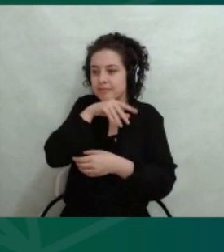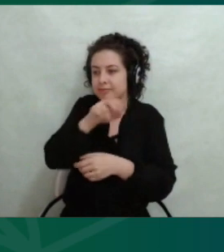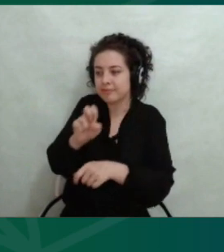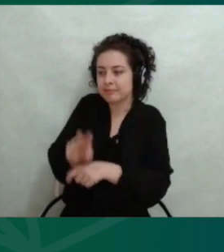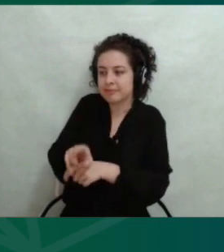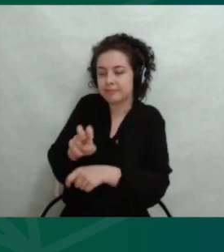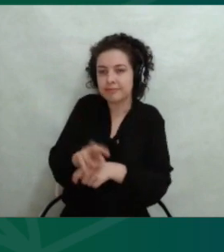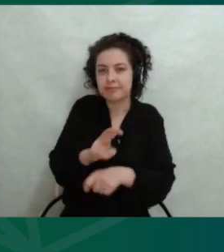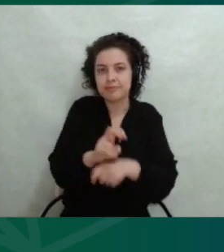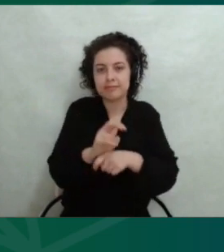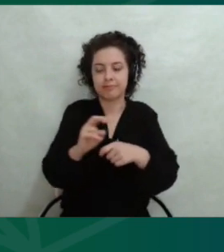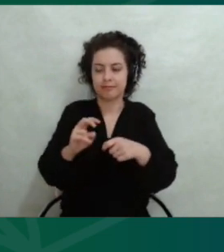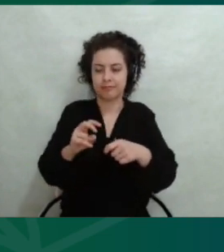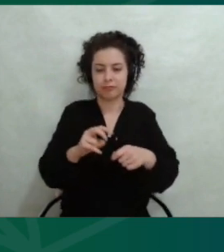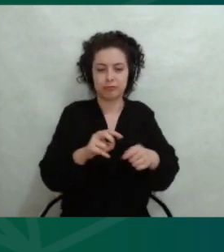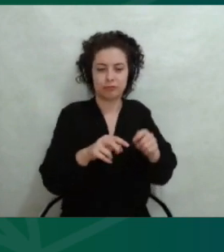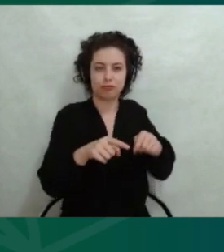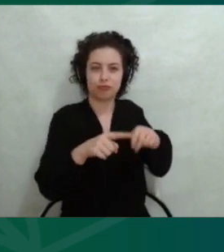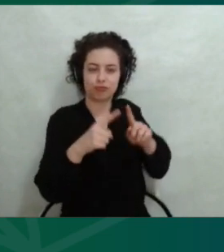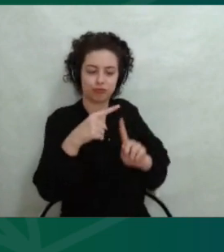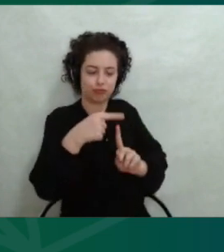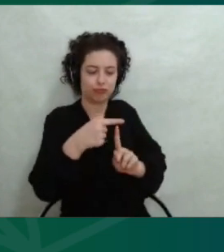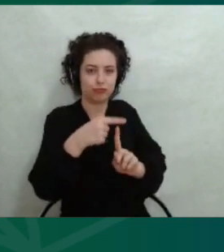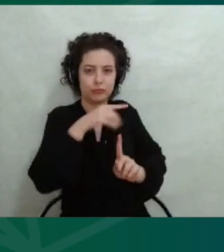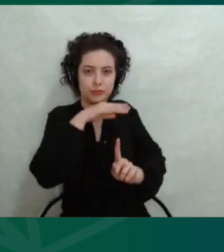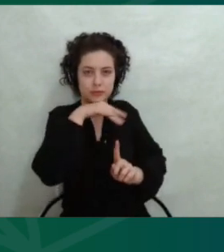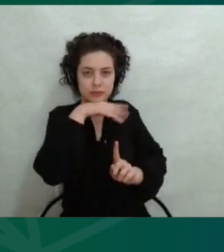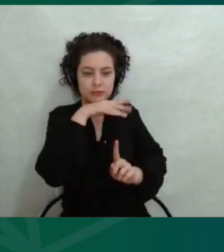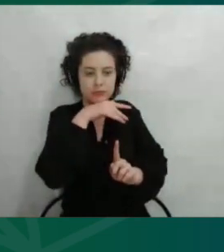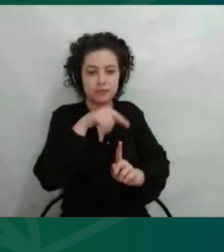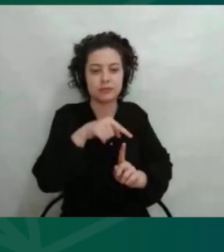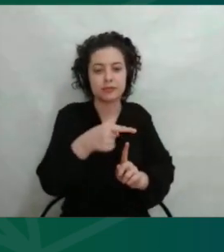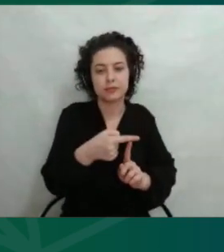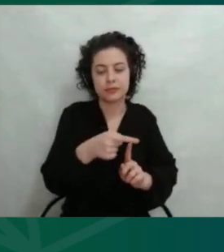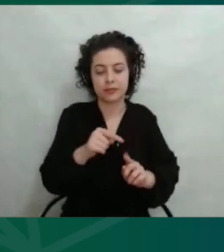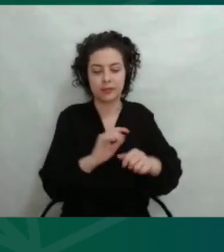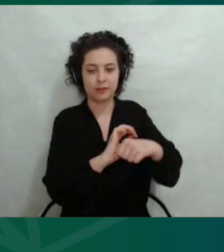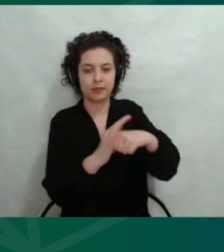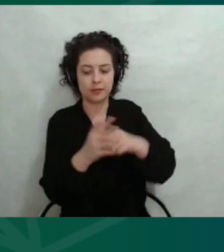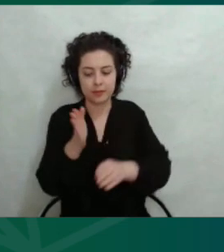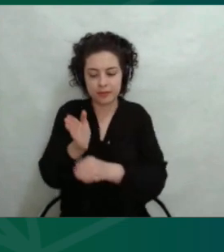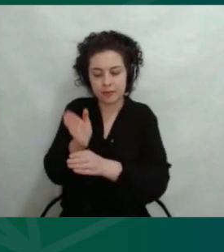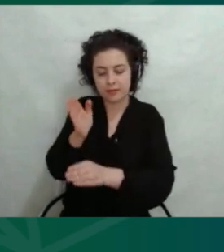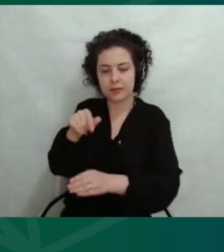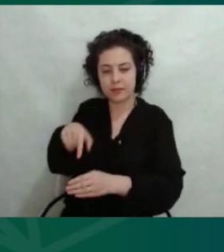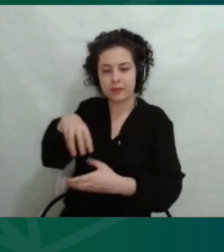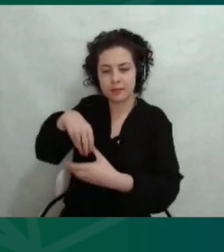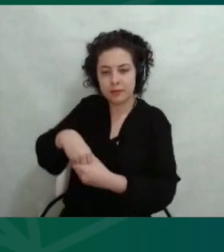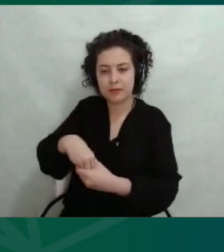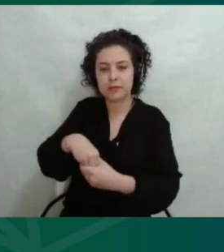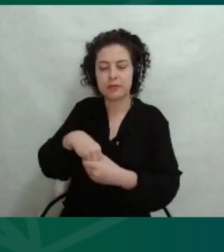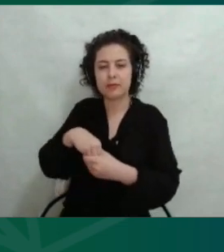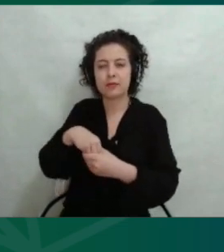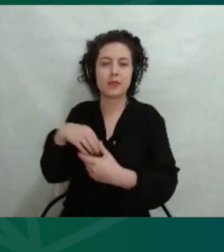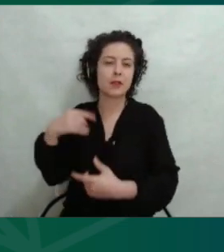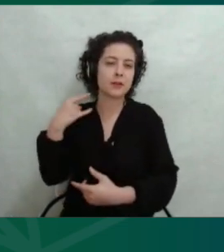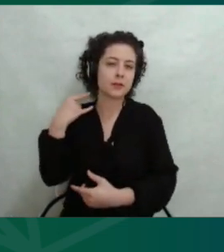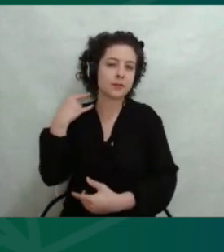gênero, espécie de animais. Aqui esse coronavírus foi identificado em morcegos, com